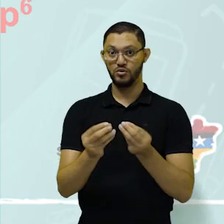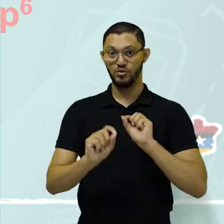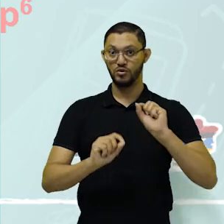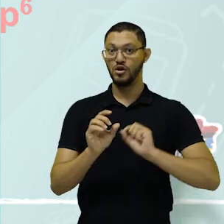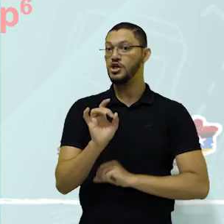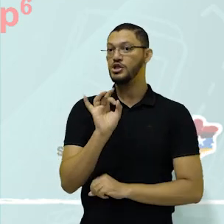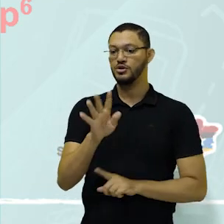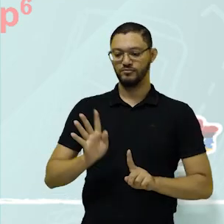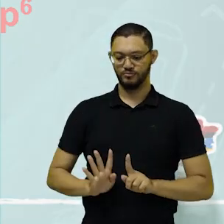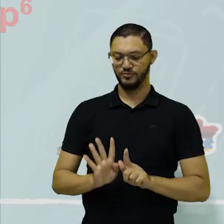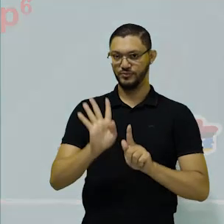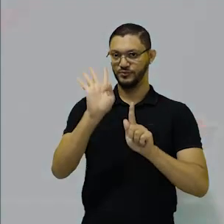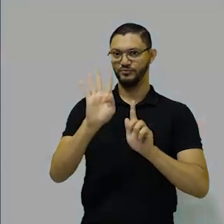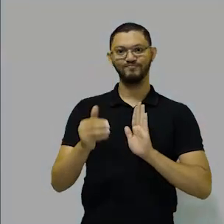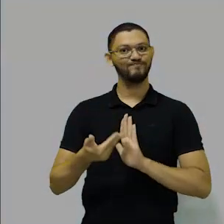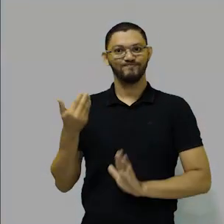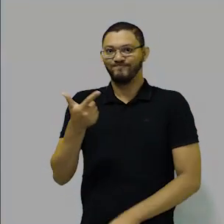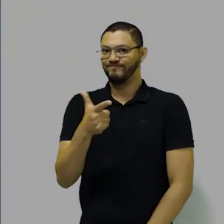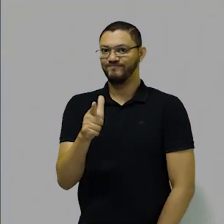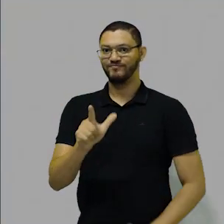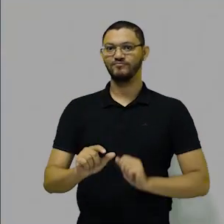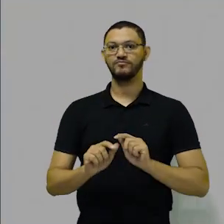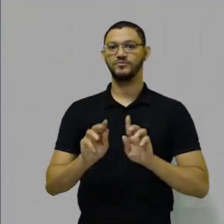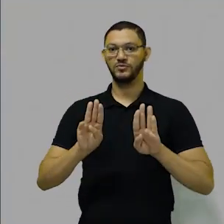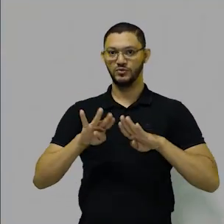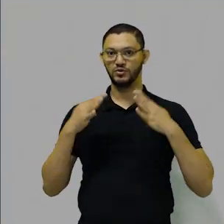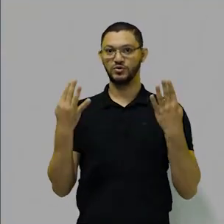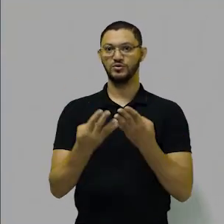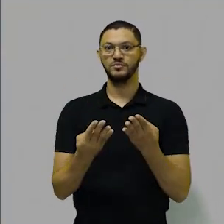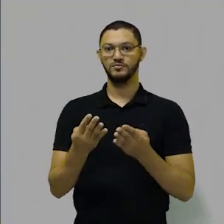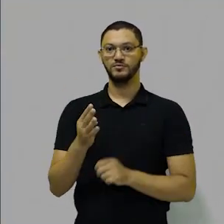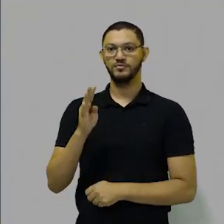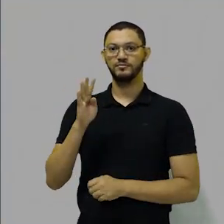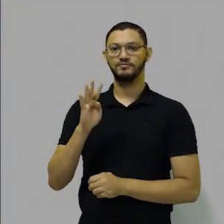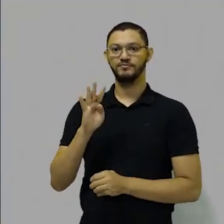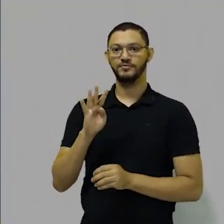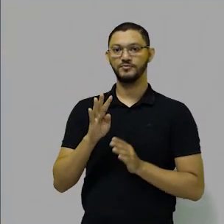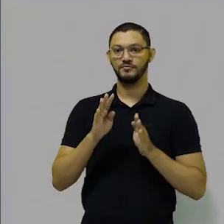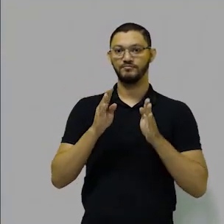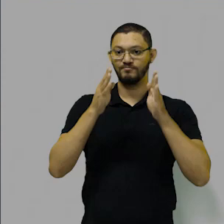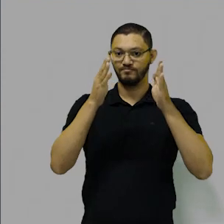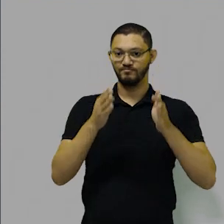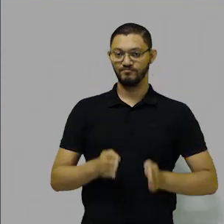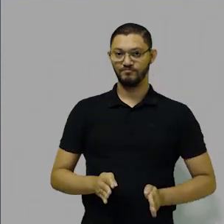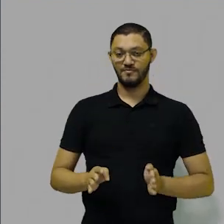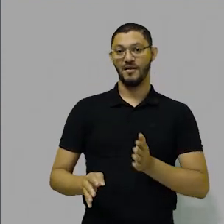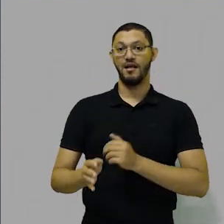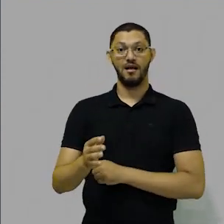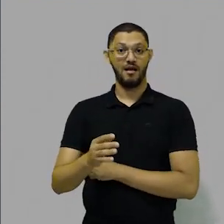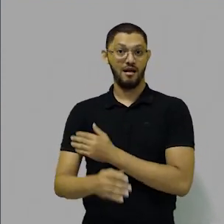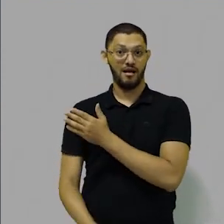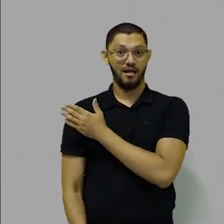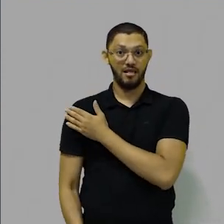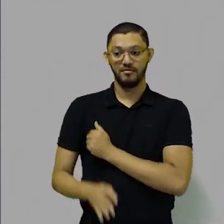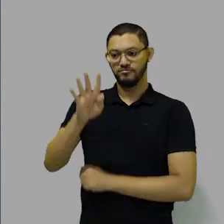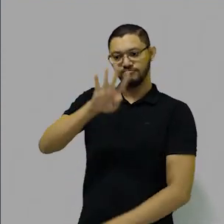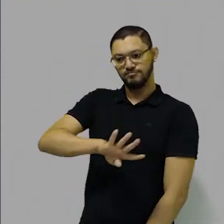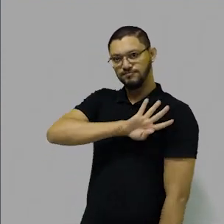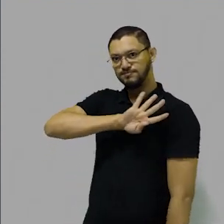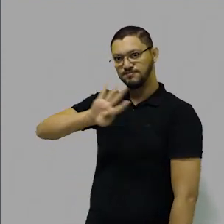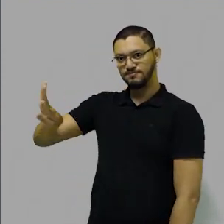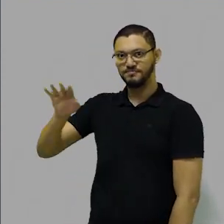a dos gases nobres, que são aqueles elementos localizados na última coluna da direita na tabela